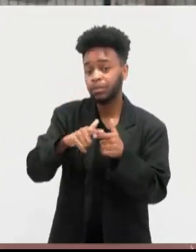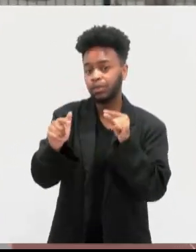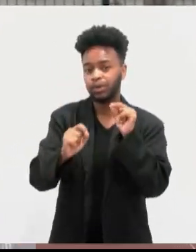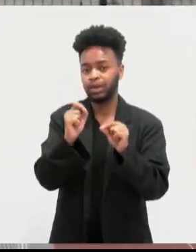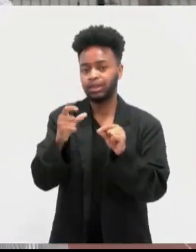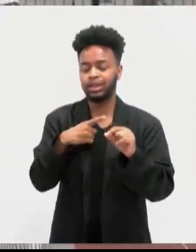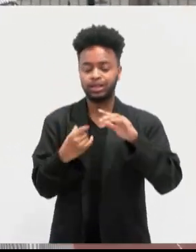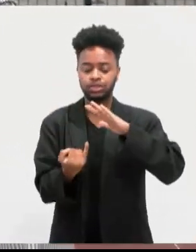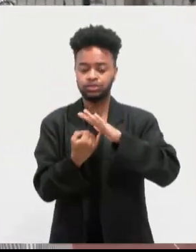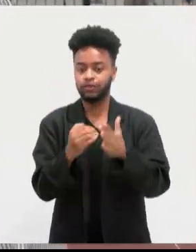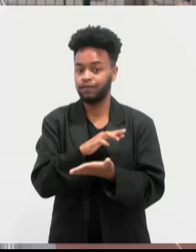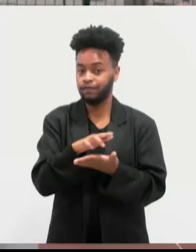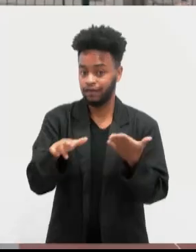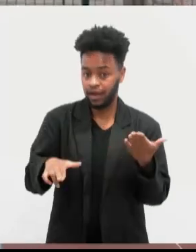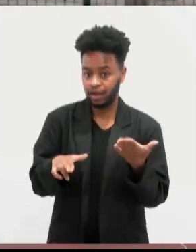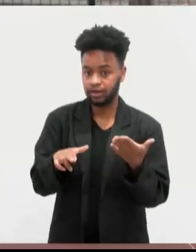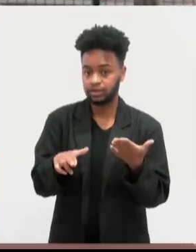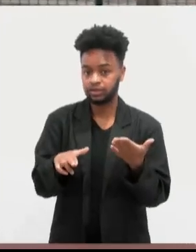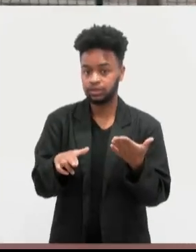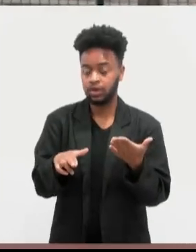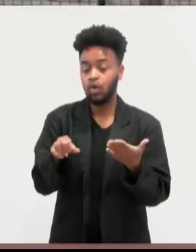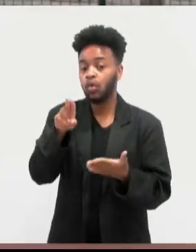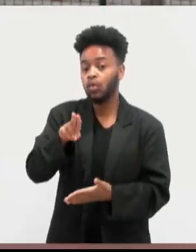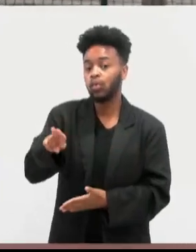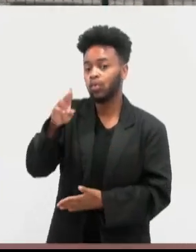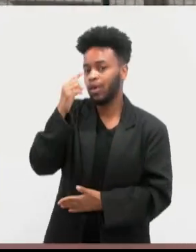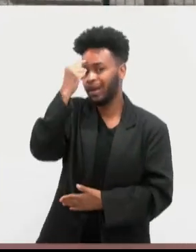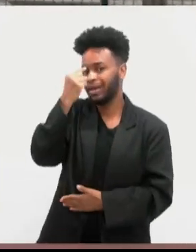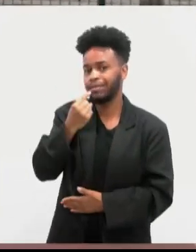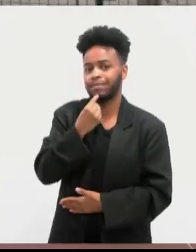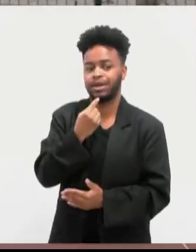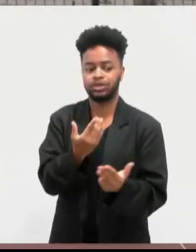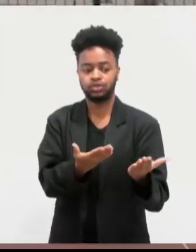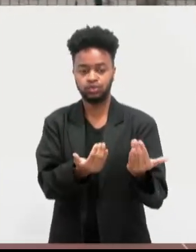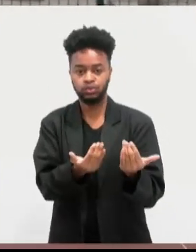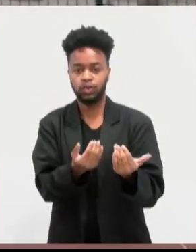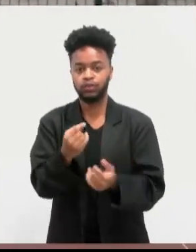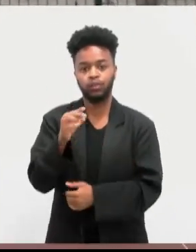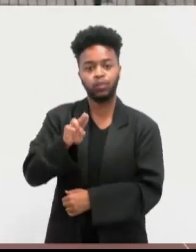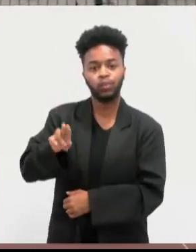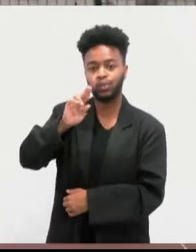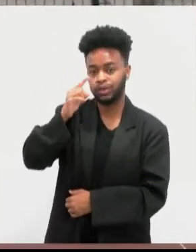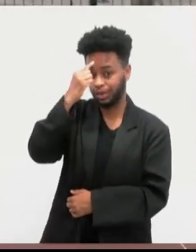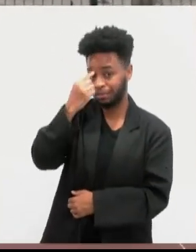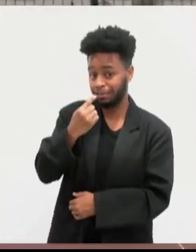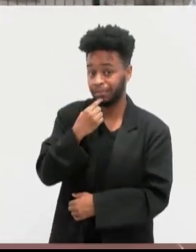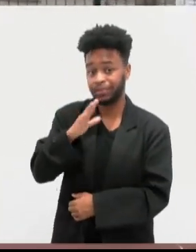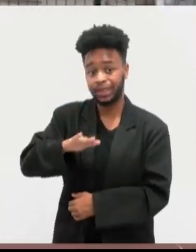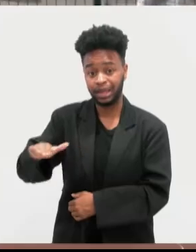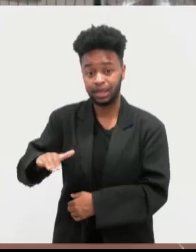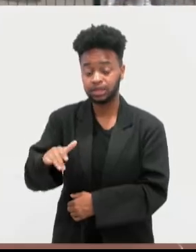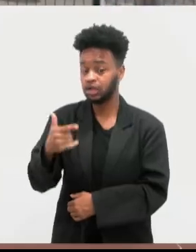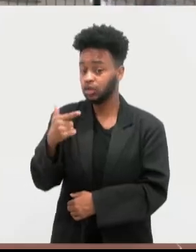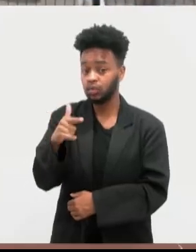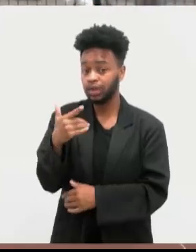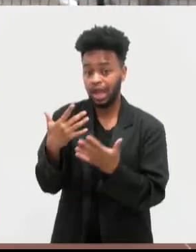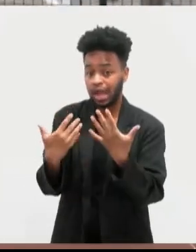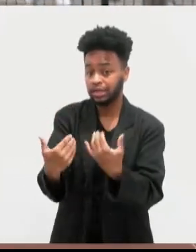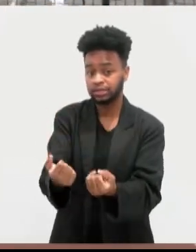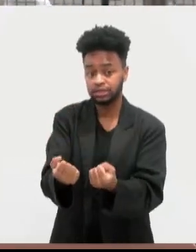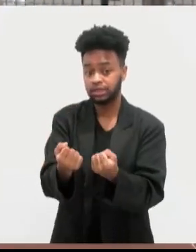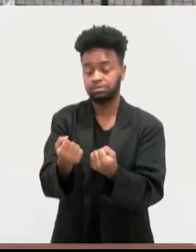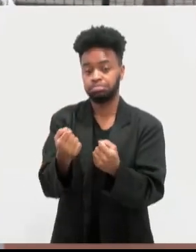de ensino, elas tomam posse da imagem do jovem, da criança, sem o consentimento, autorização